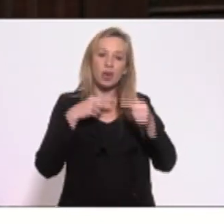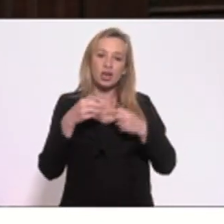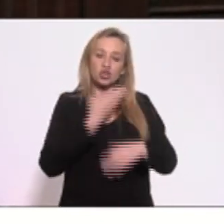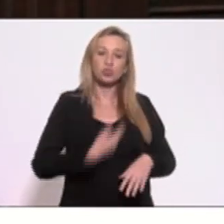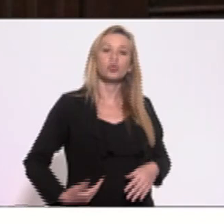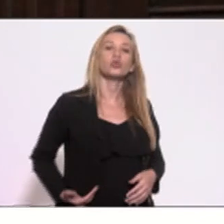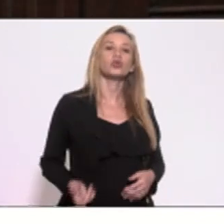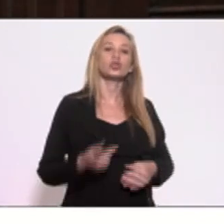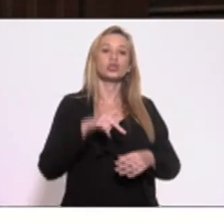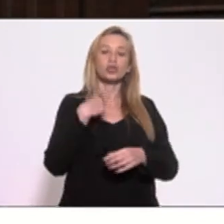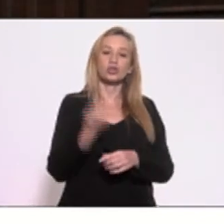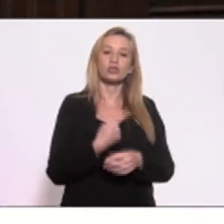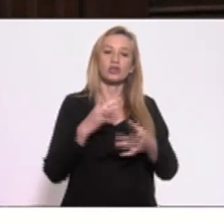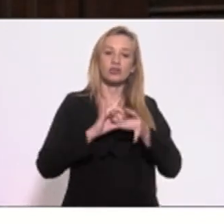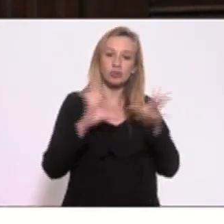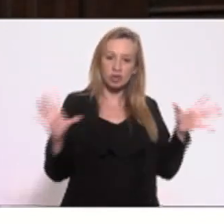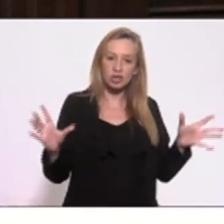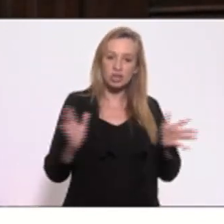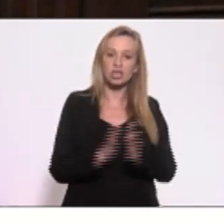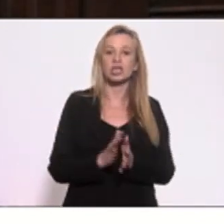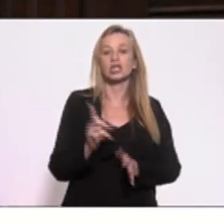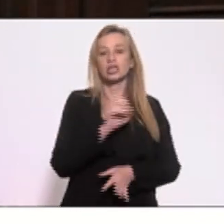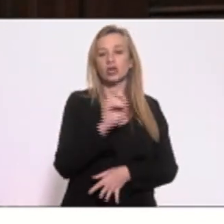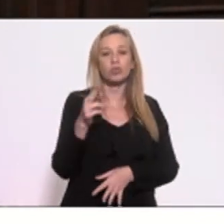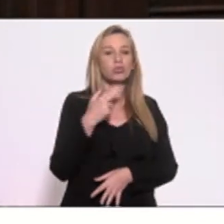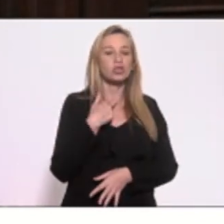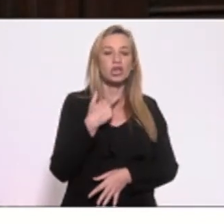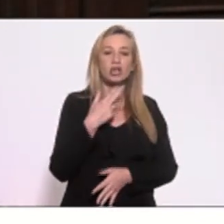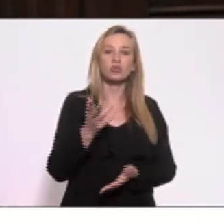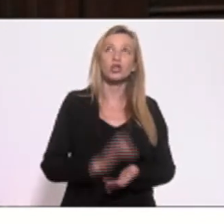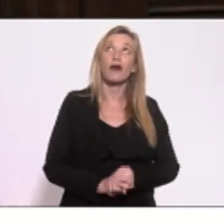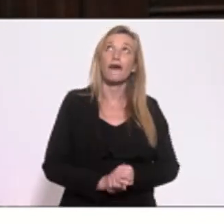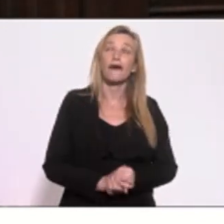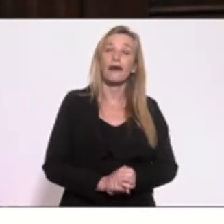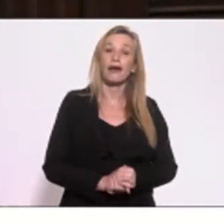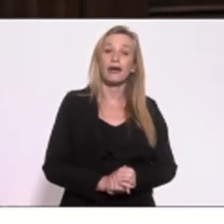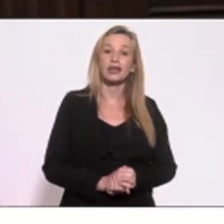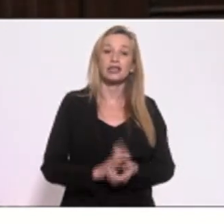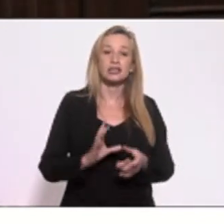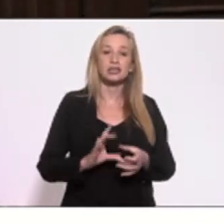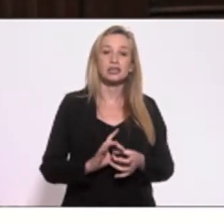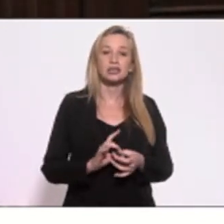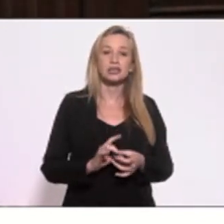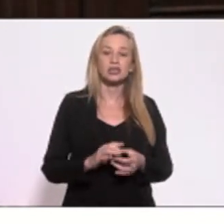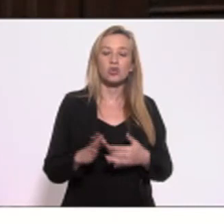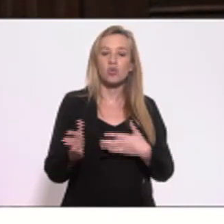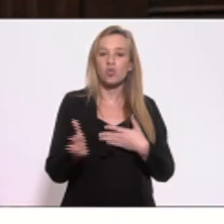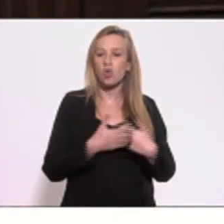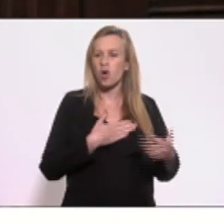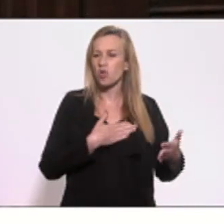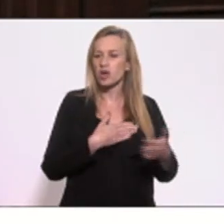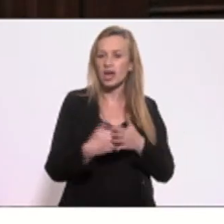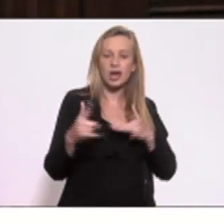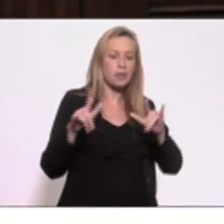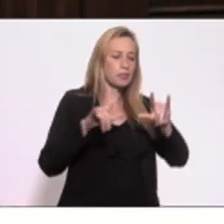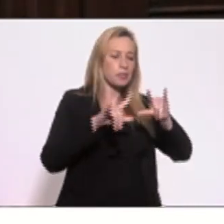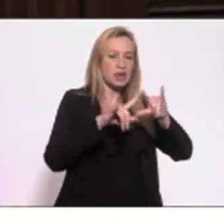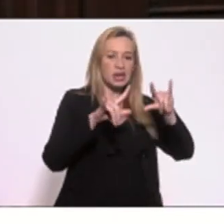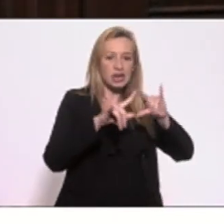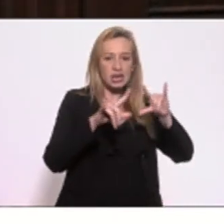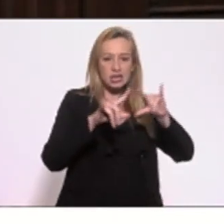estamos falando de democracia. E não podemos deixar de que qualquer